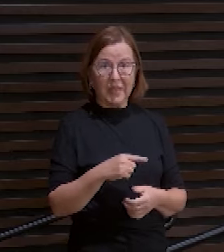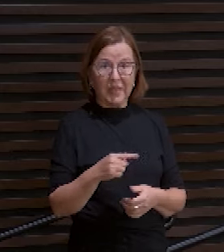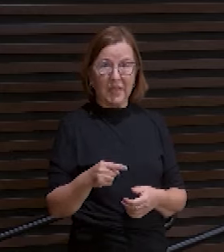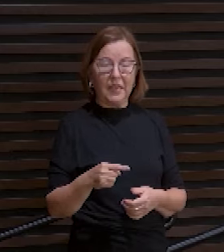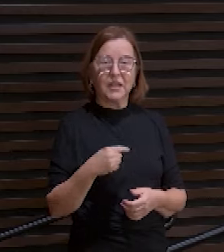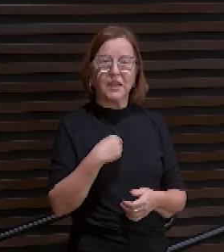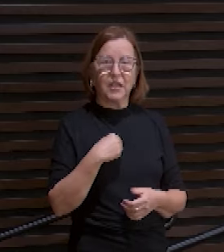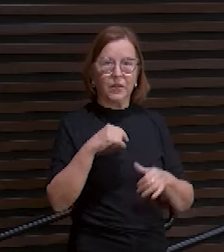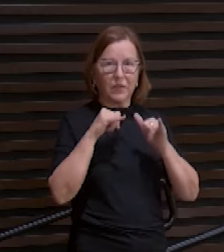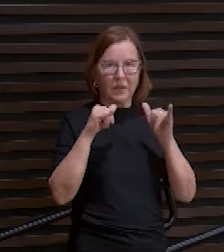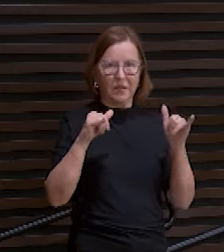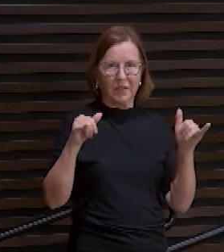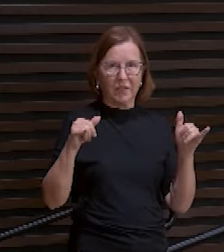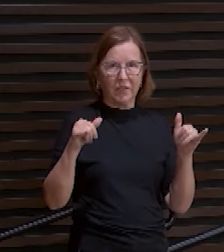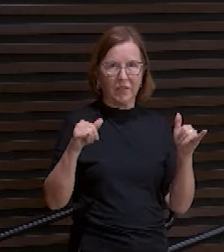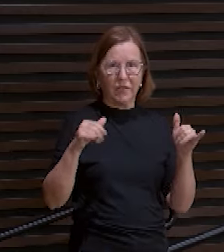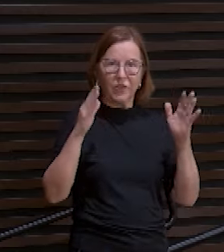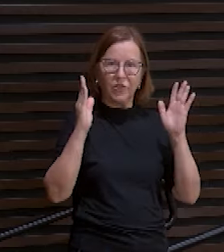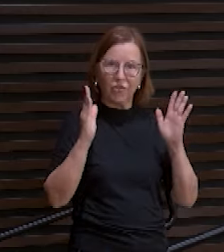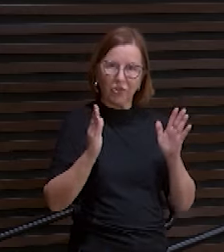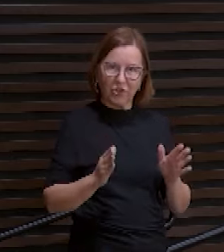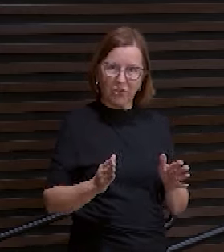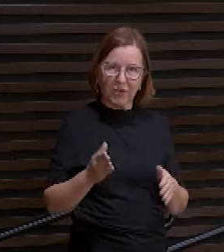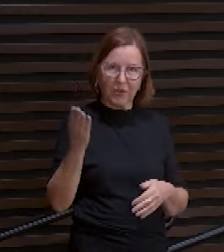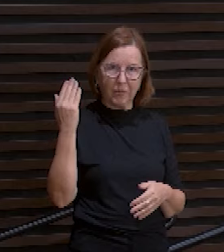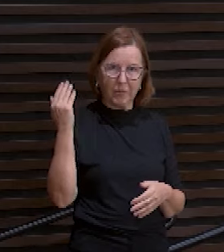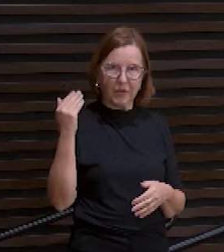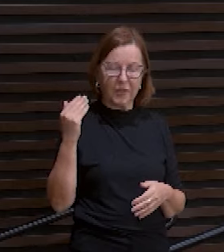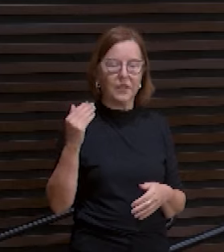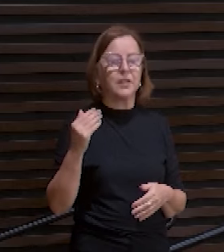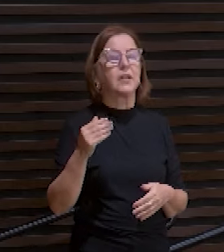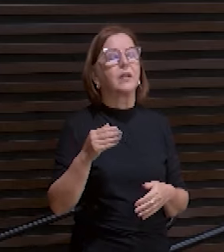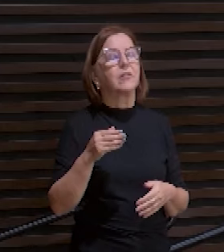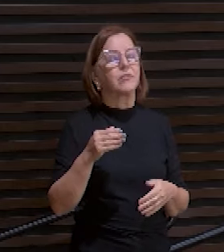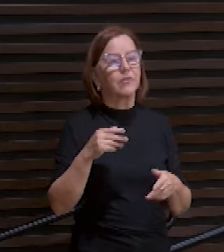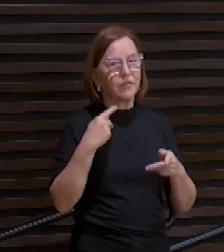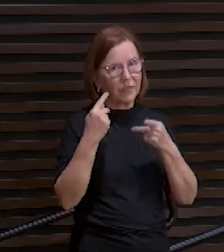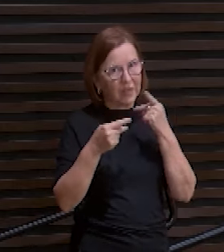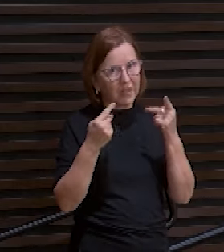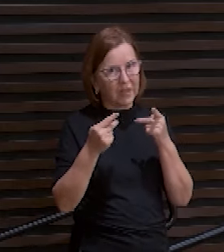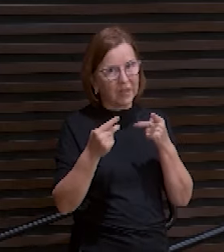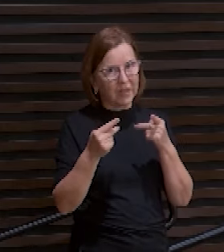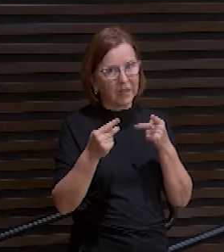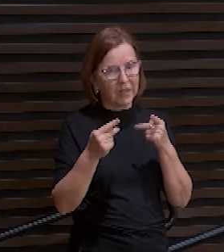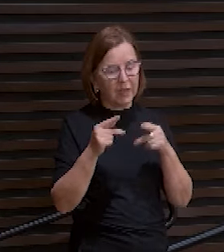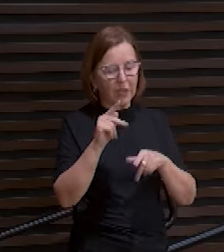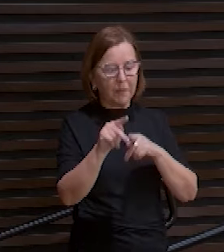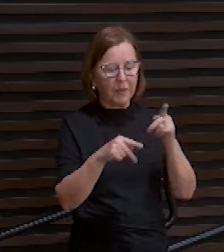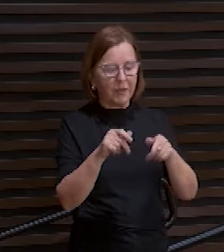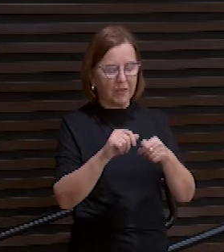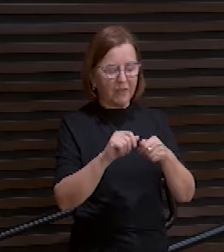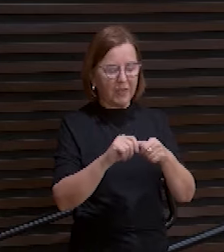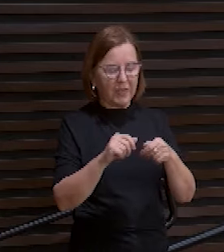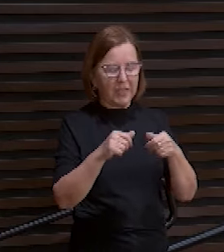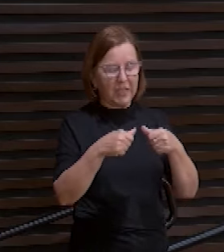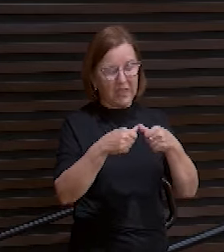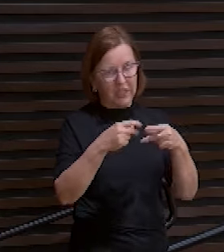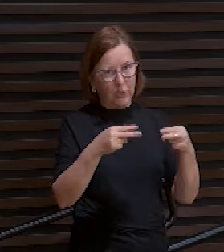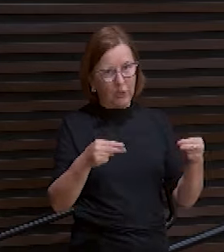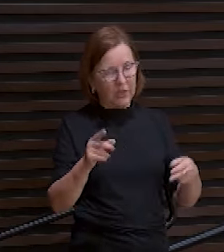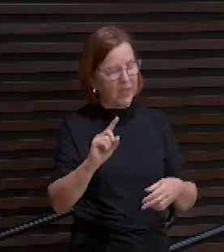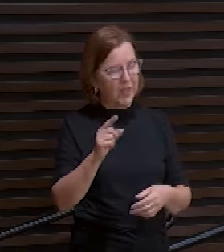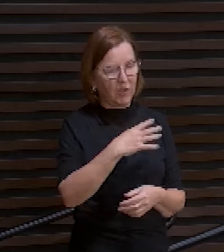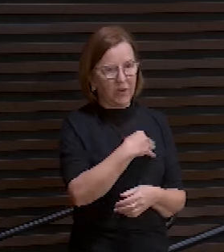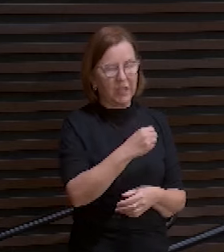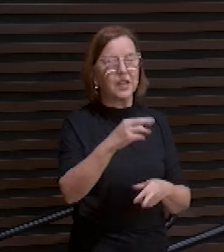eu vos declaro Como já outrora vos preveni que não herdarão o reino de Deus os